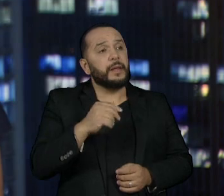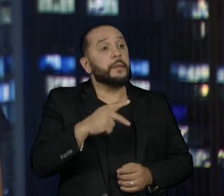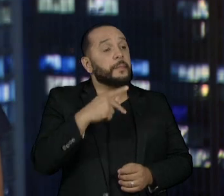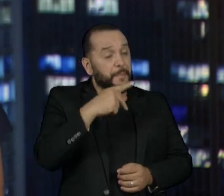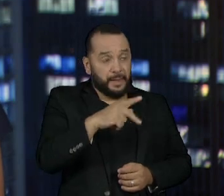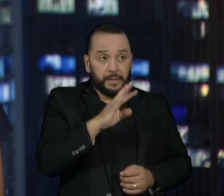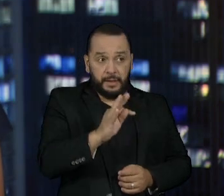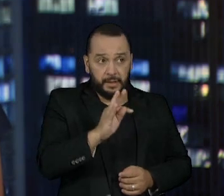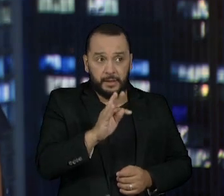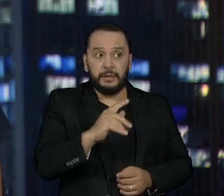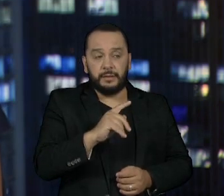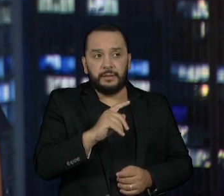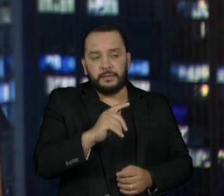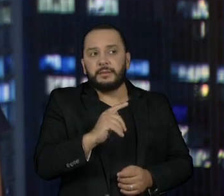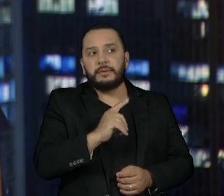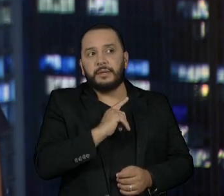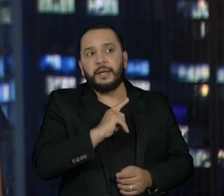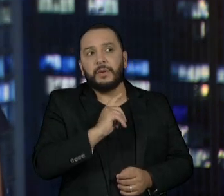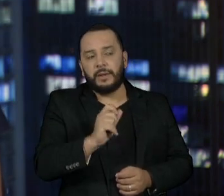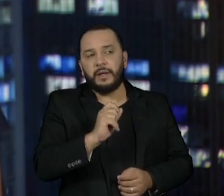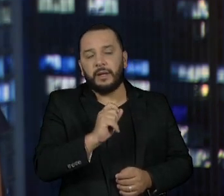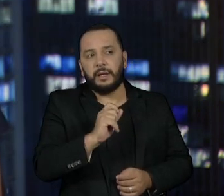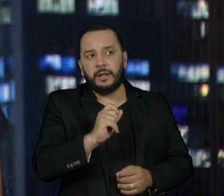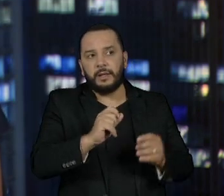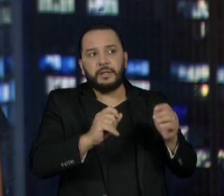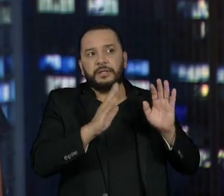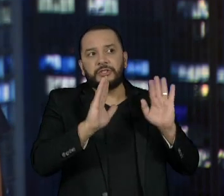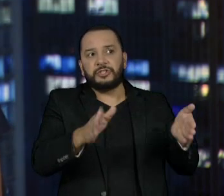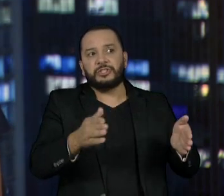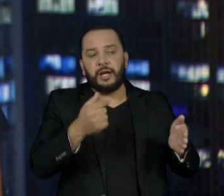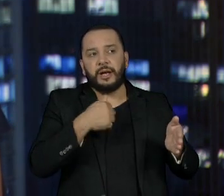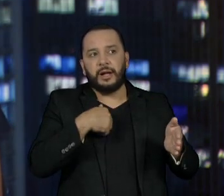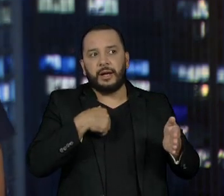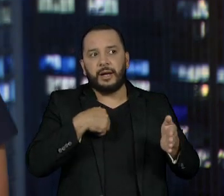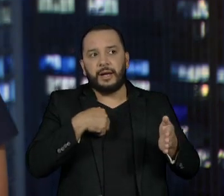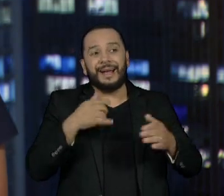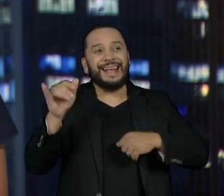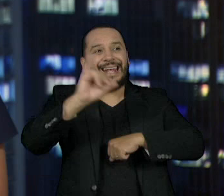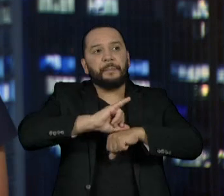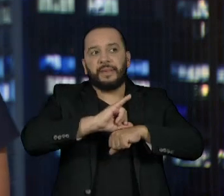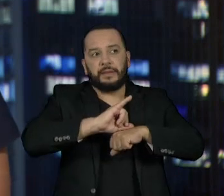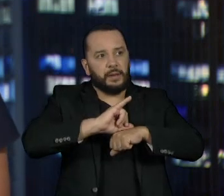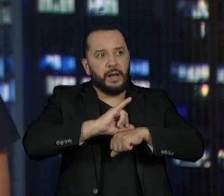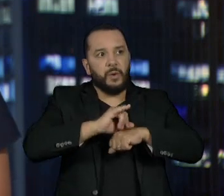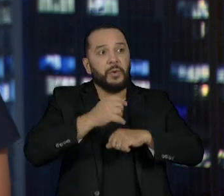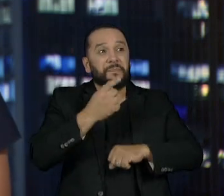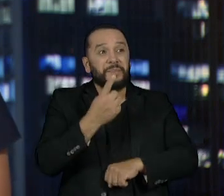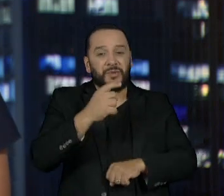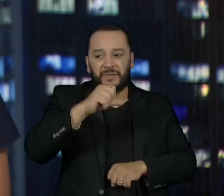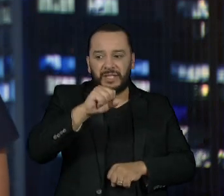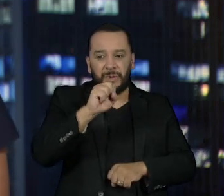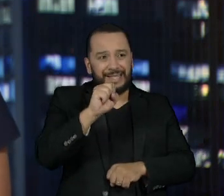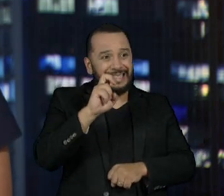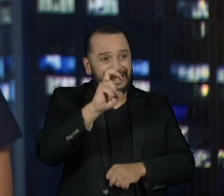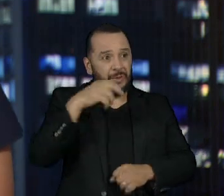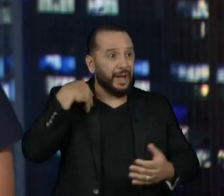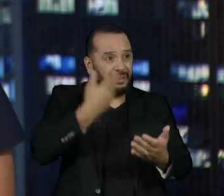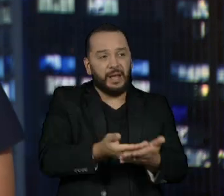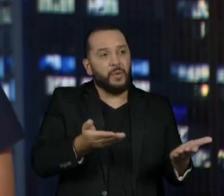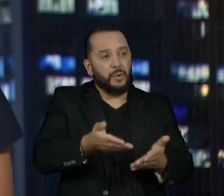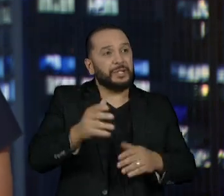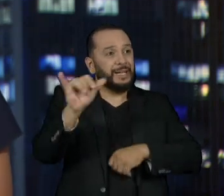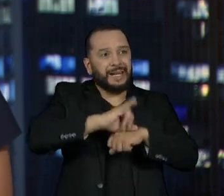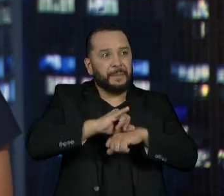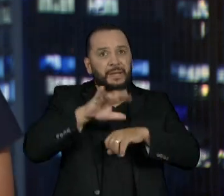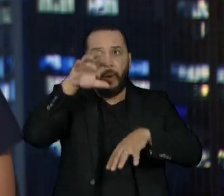esse ponto aí importante de que não conquistou nenhuma capital desde 1985. O partido